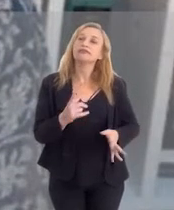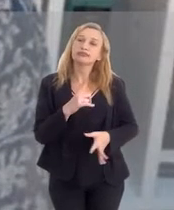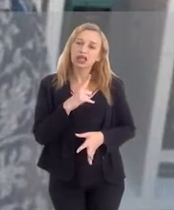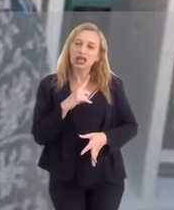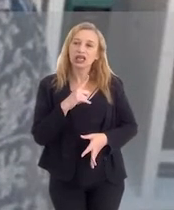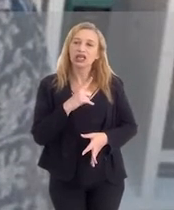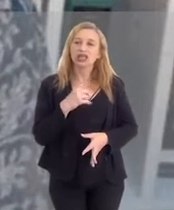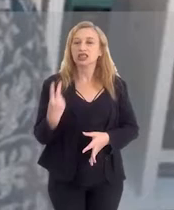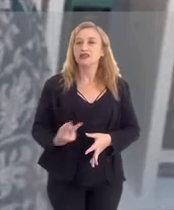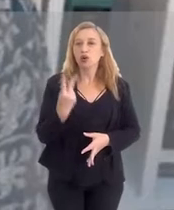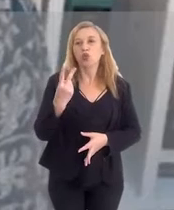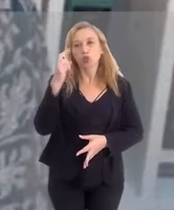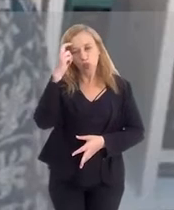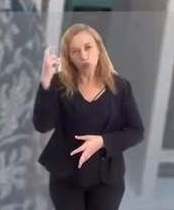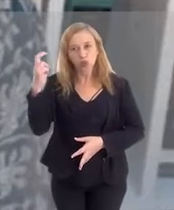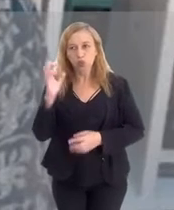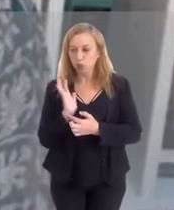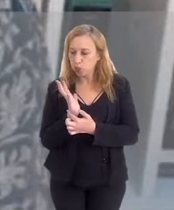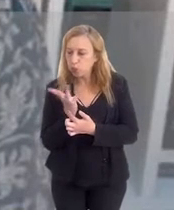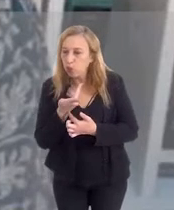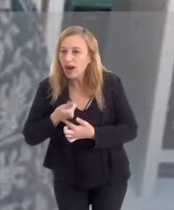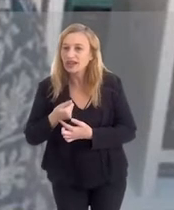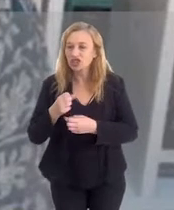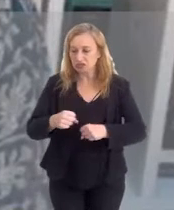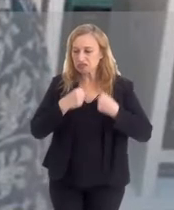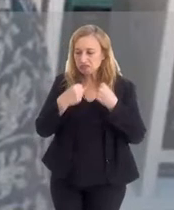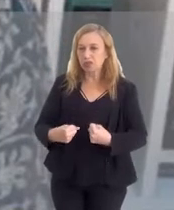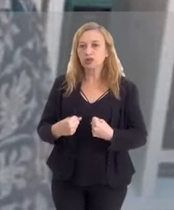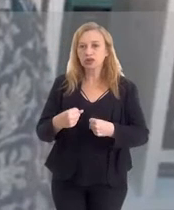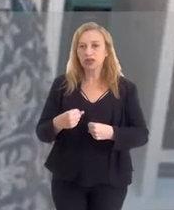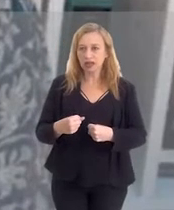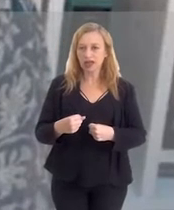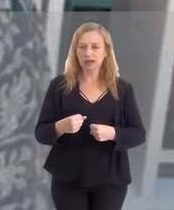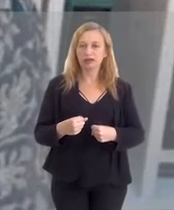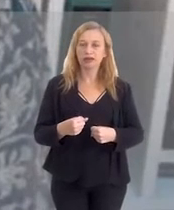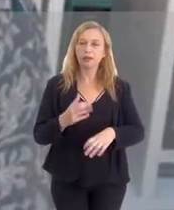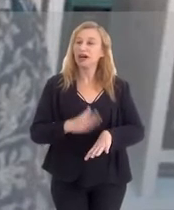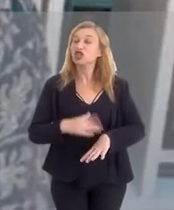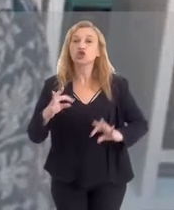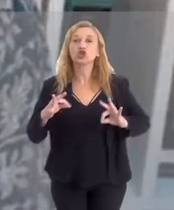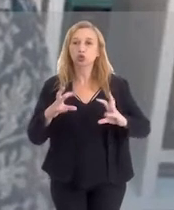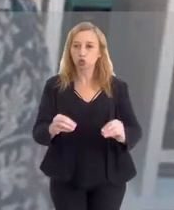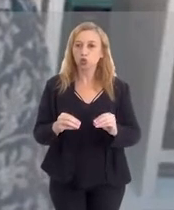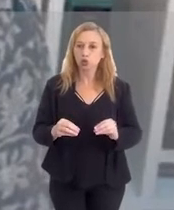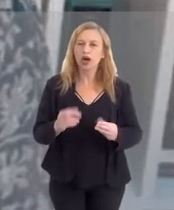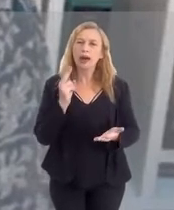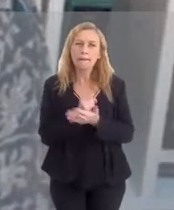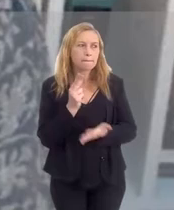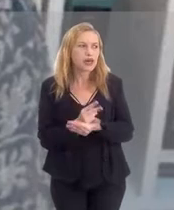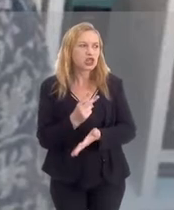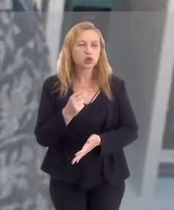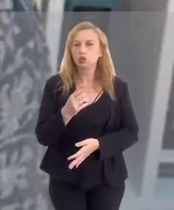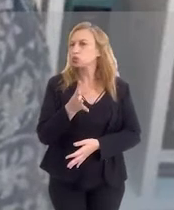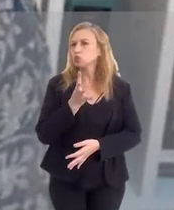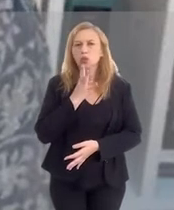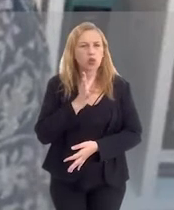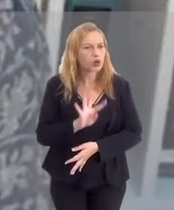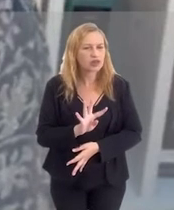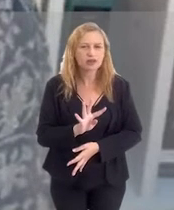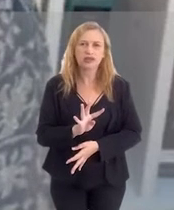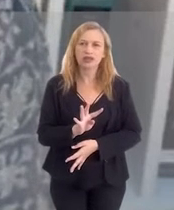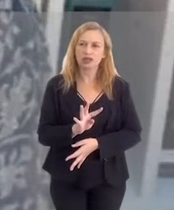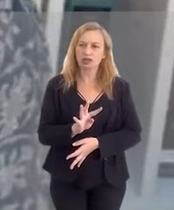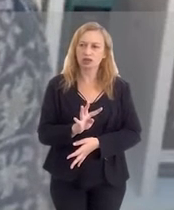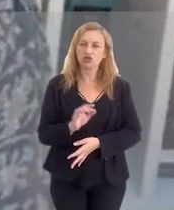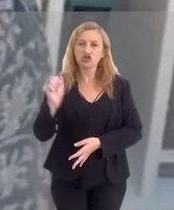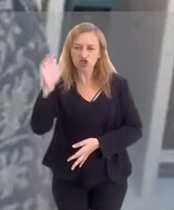dificuldade, tem esse valor cultural, artístico e esse poder mais que centenário, que mesmo que não seja